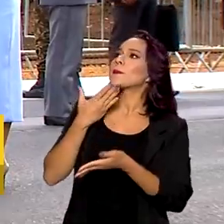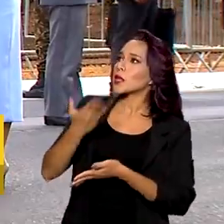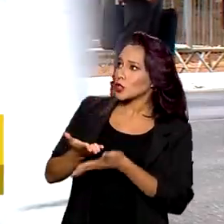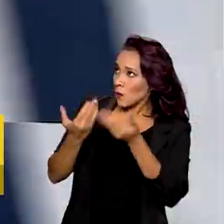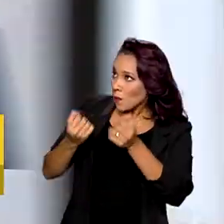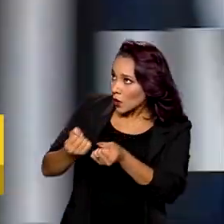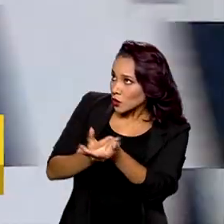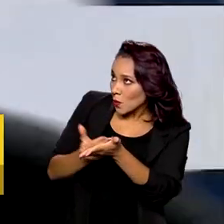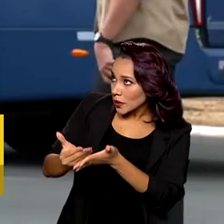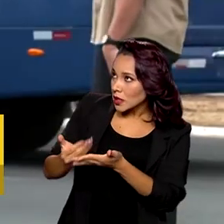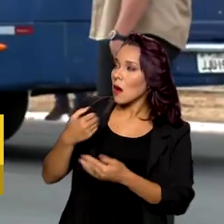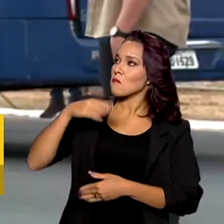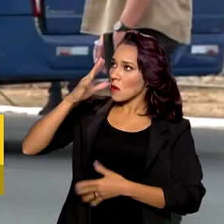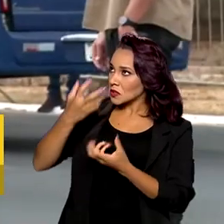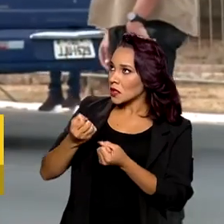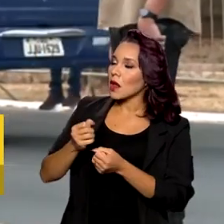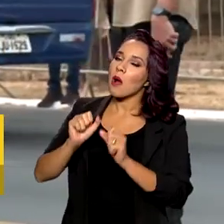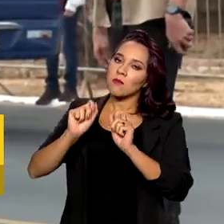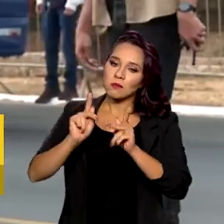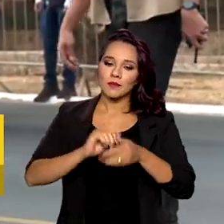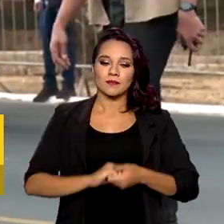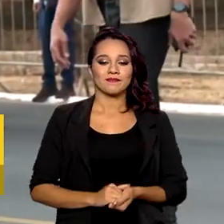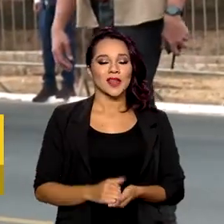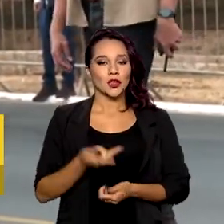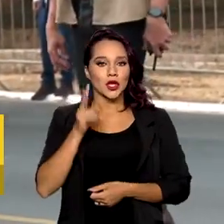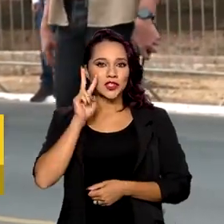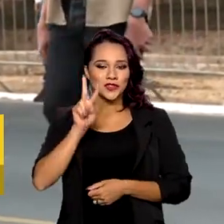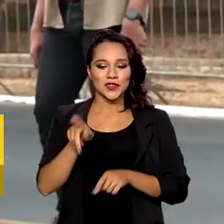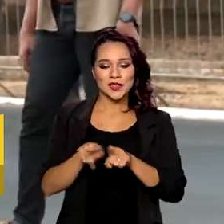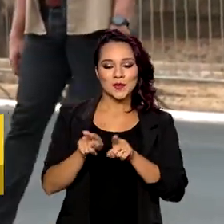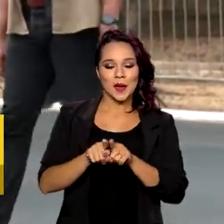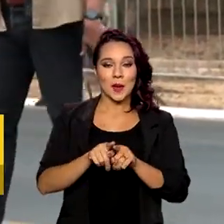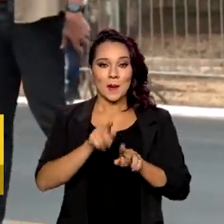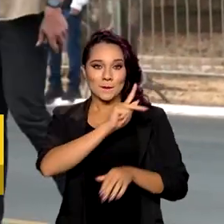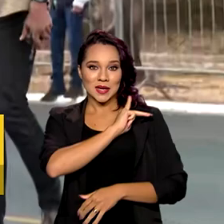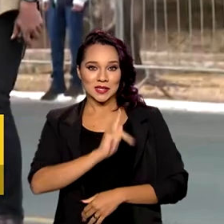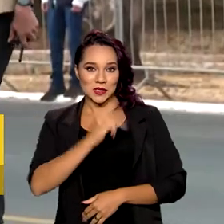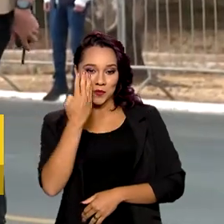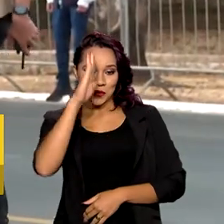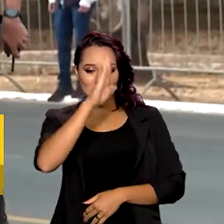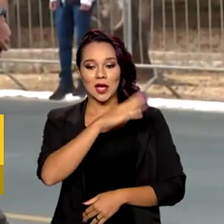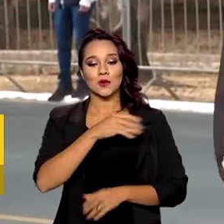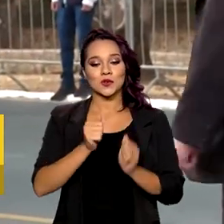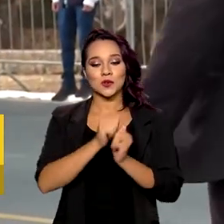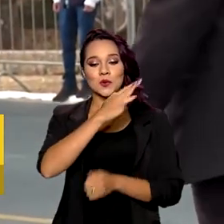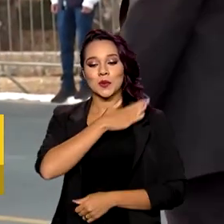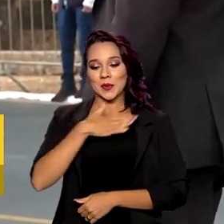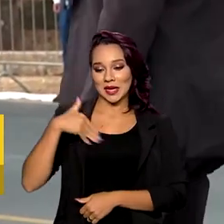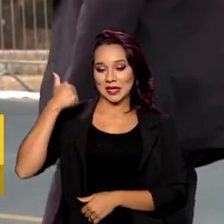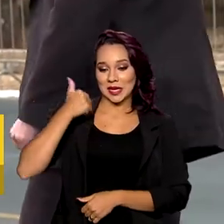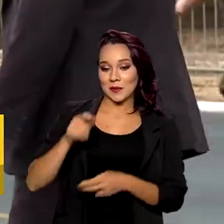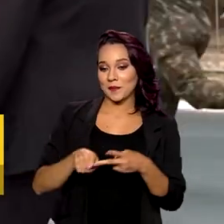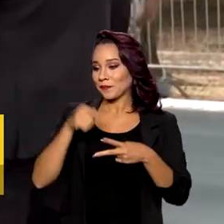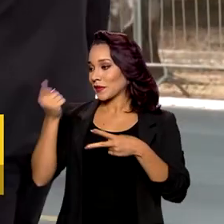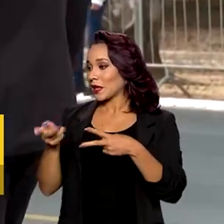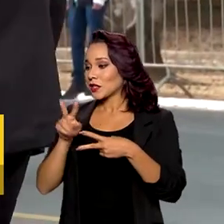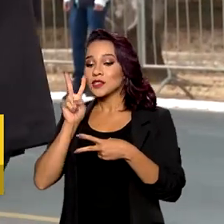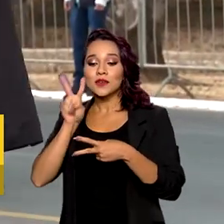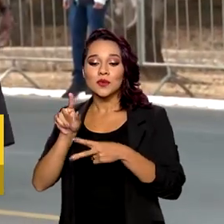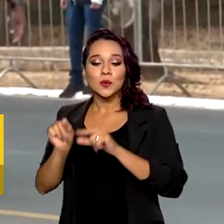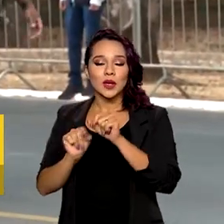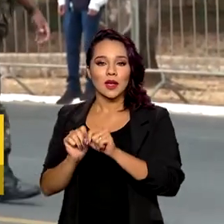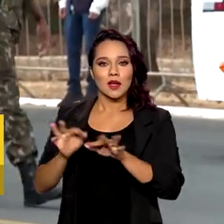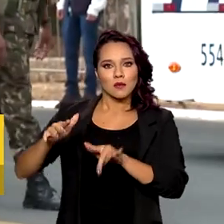o desfile. A gente viu há pouco ali, né, com a nossa tela dividida também, o presidente Jair Bolsonaro, primeira-dama Michele Bolsonaro, e a gente já viu ali, major,